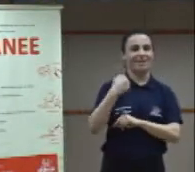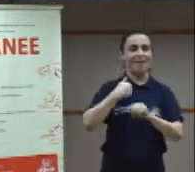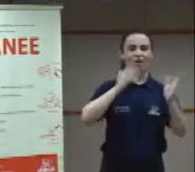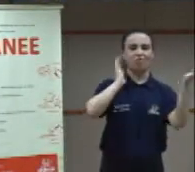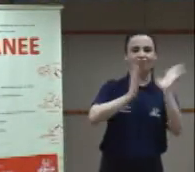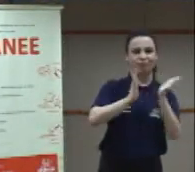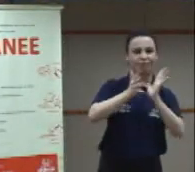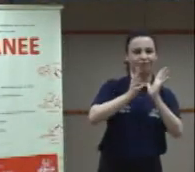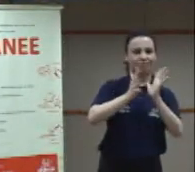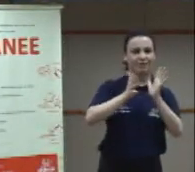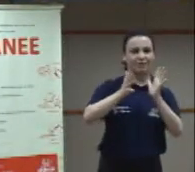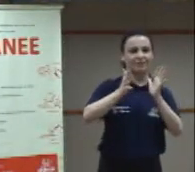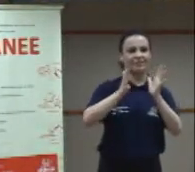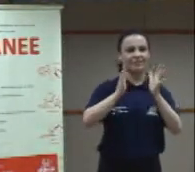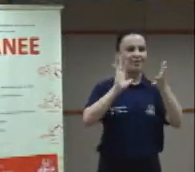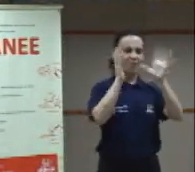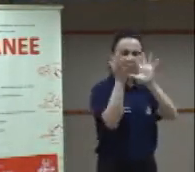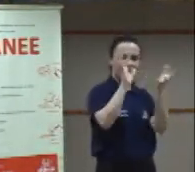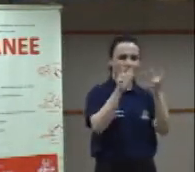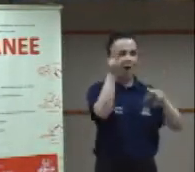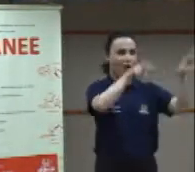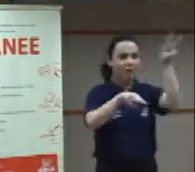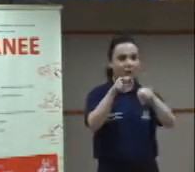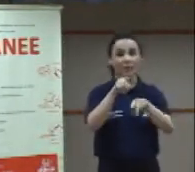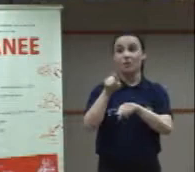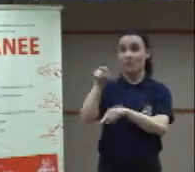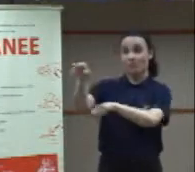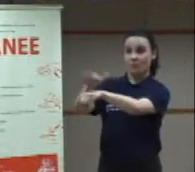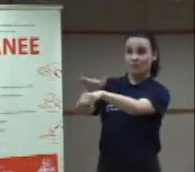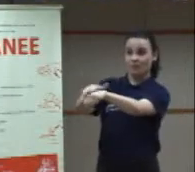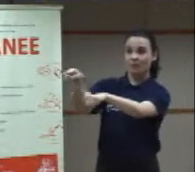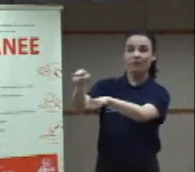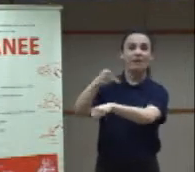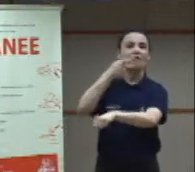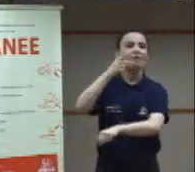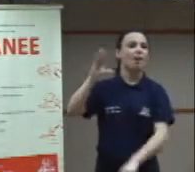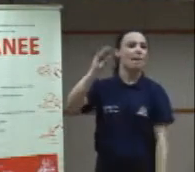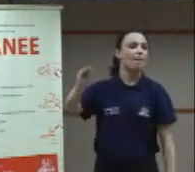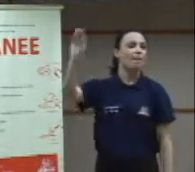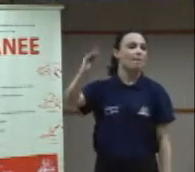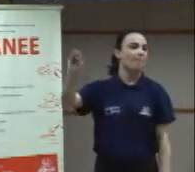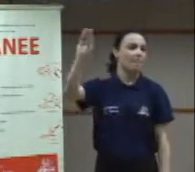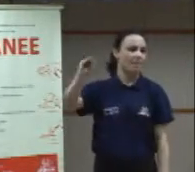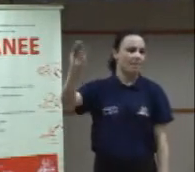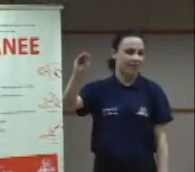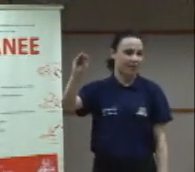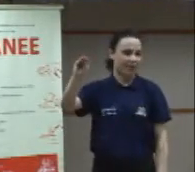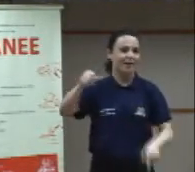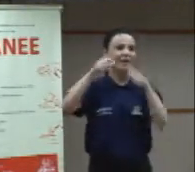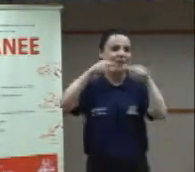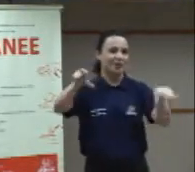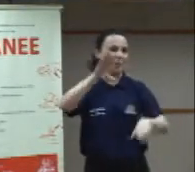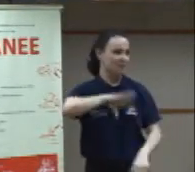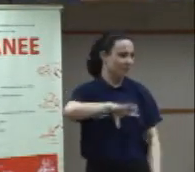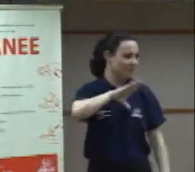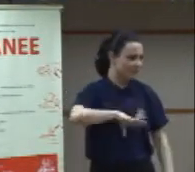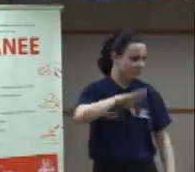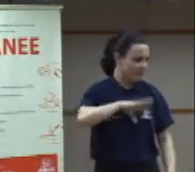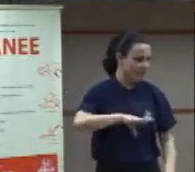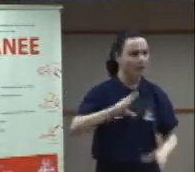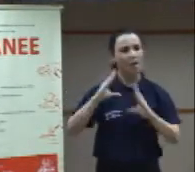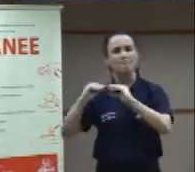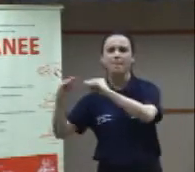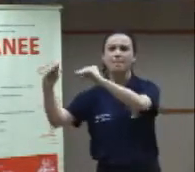línguas diferentes. Nós, ouvintes, usamos uma língua falada e escrita, que é a língua portuguesa, e as pessoas